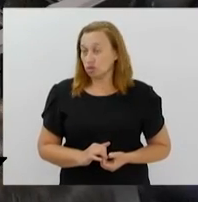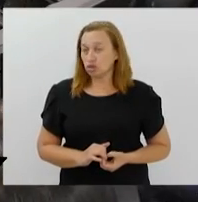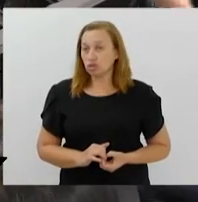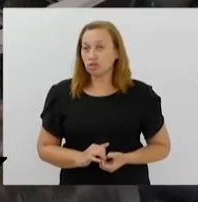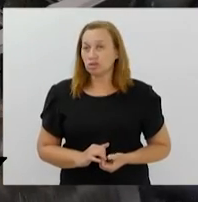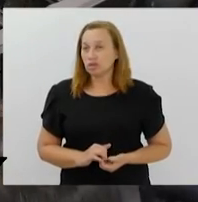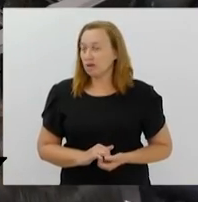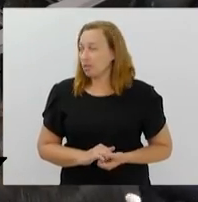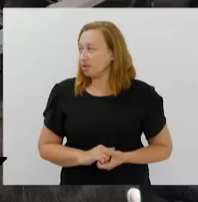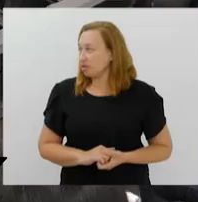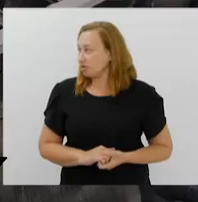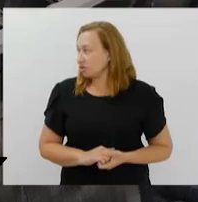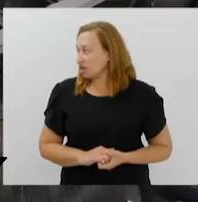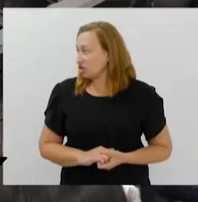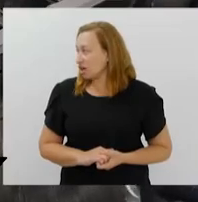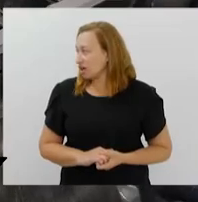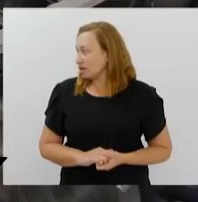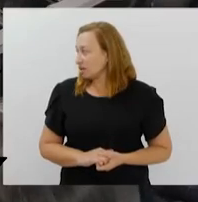o